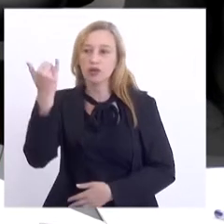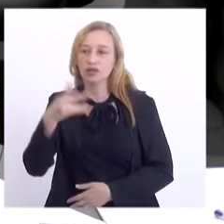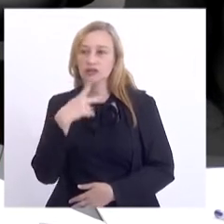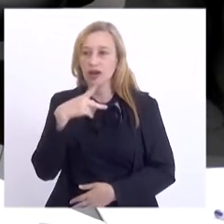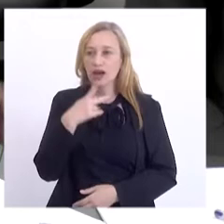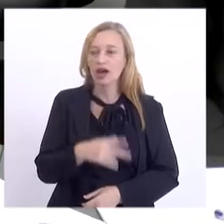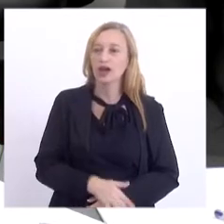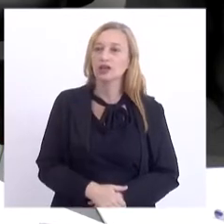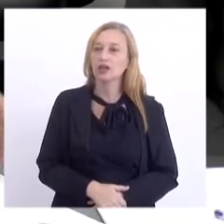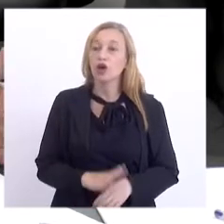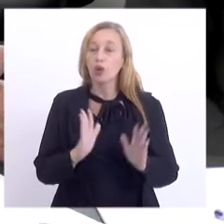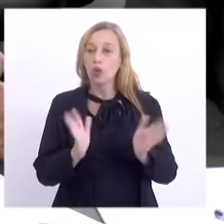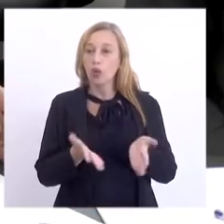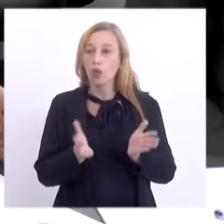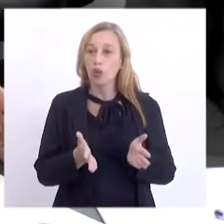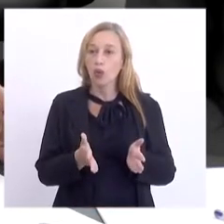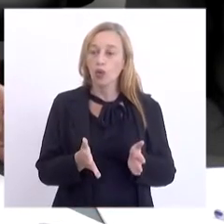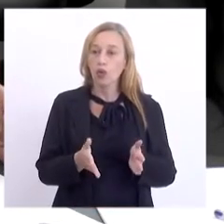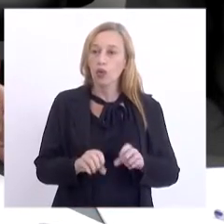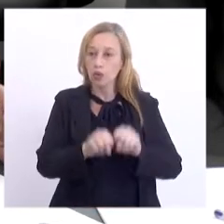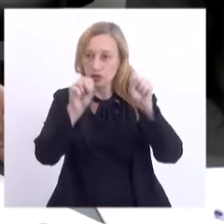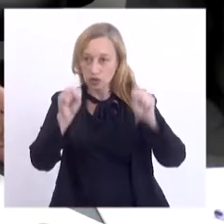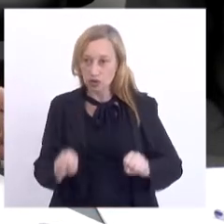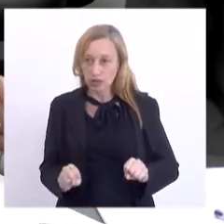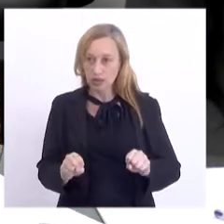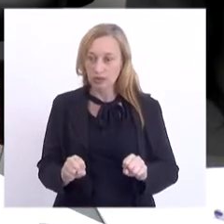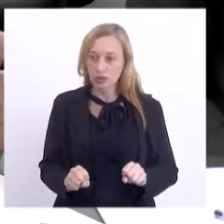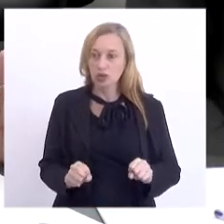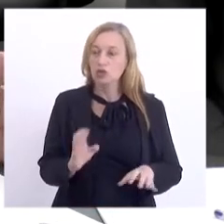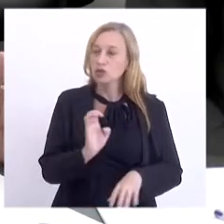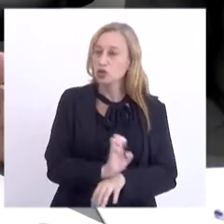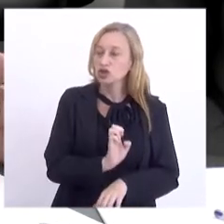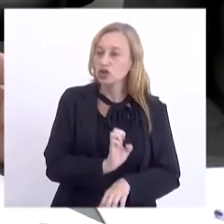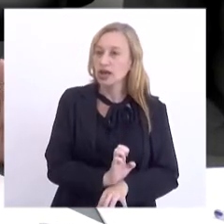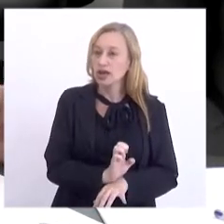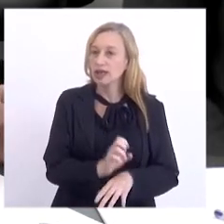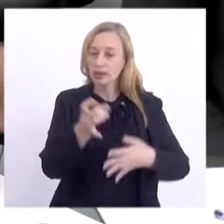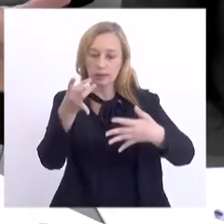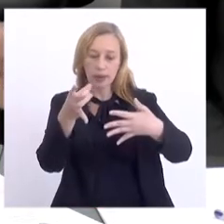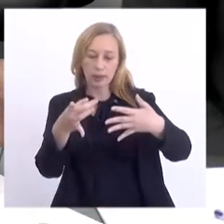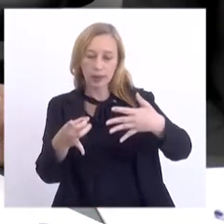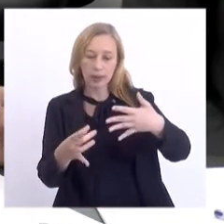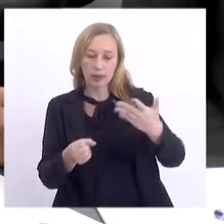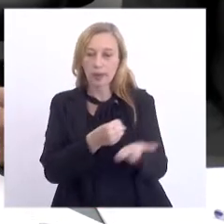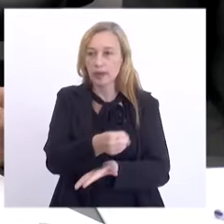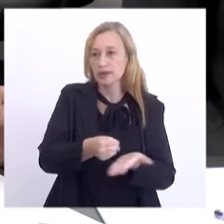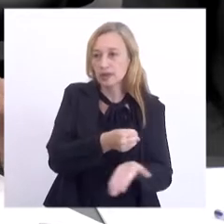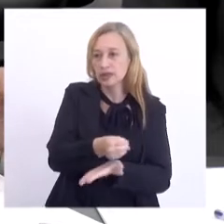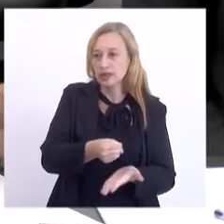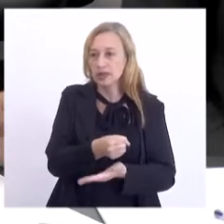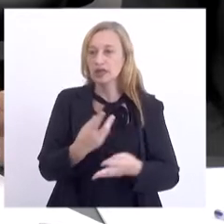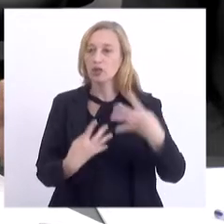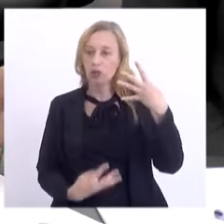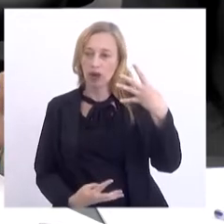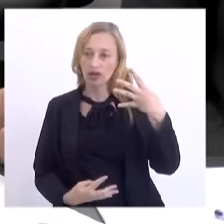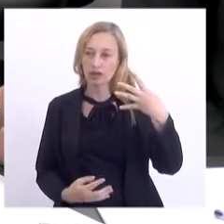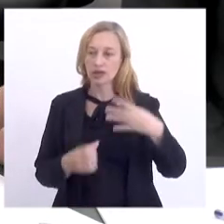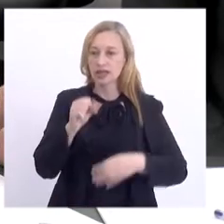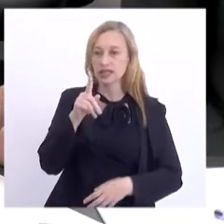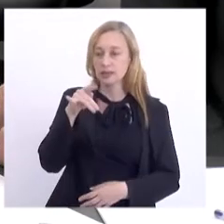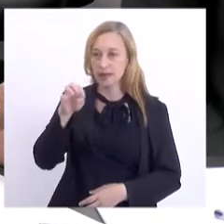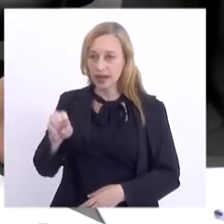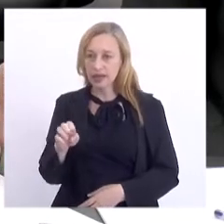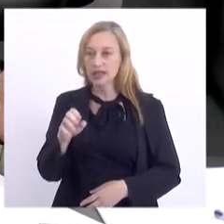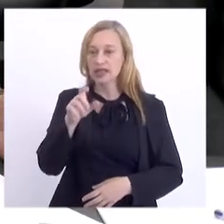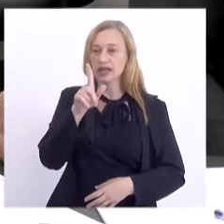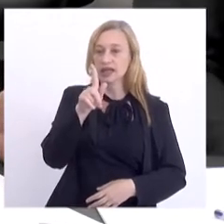frisar que hoje o sistema de aquisição do Estado ele é pautado em basicamente quatro sistemas o siplag